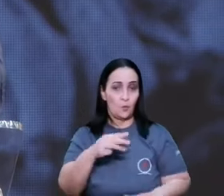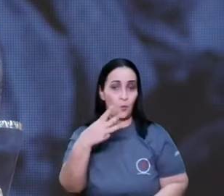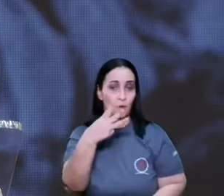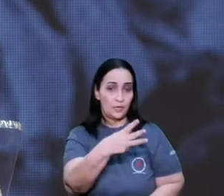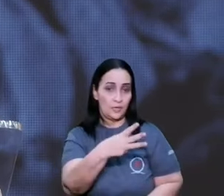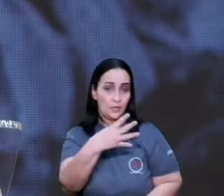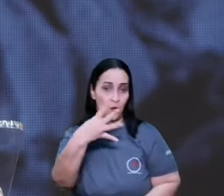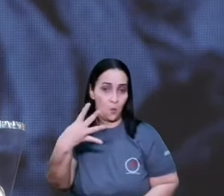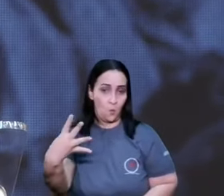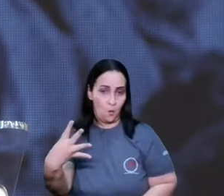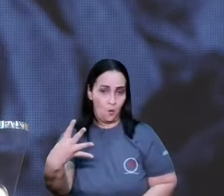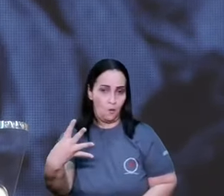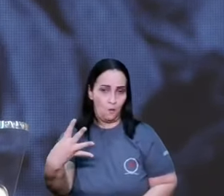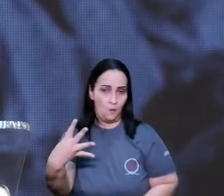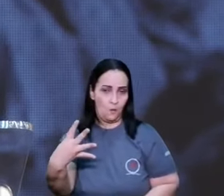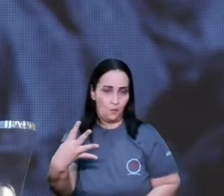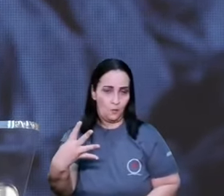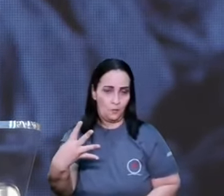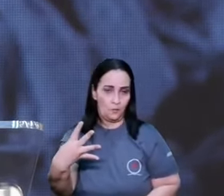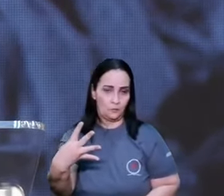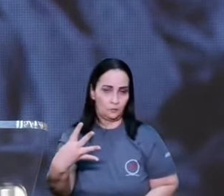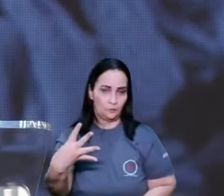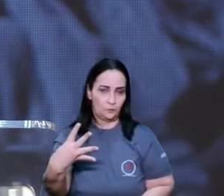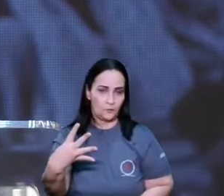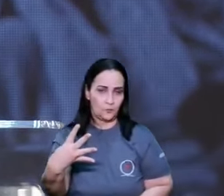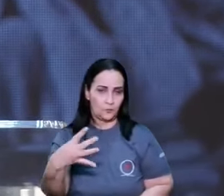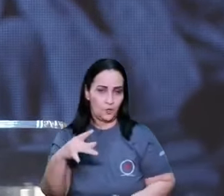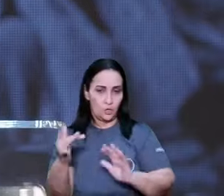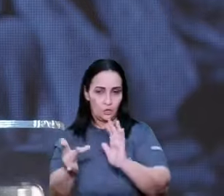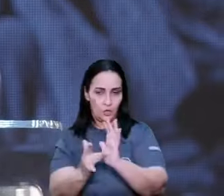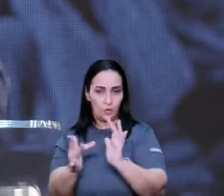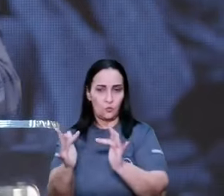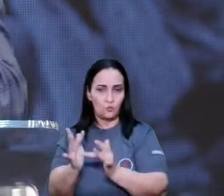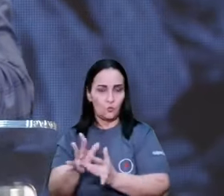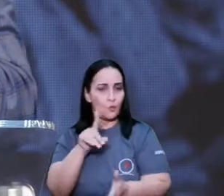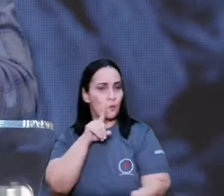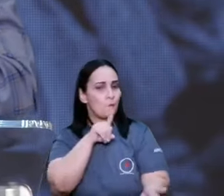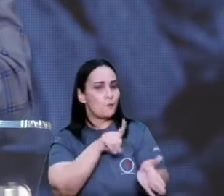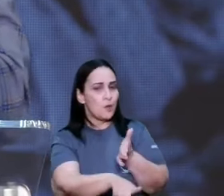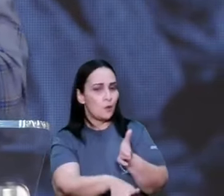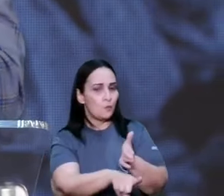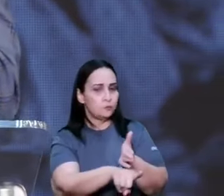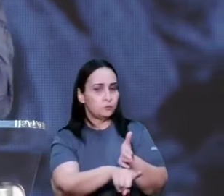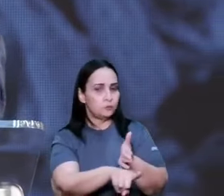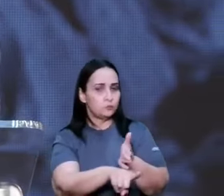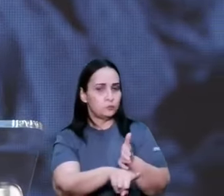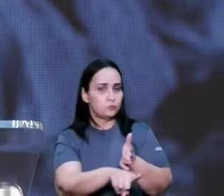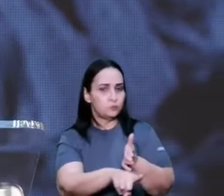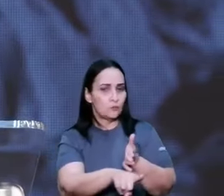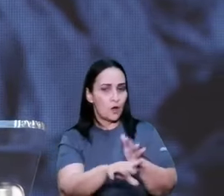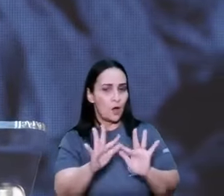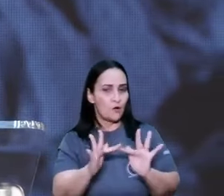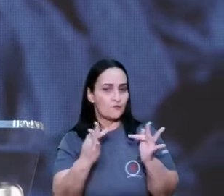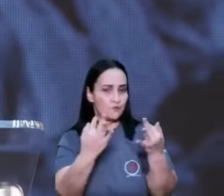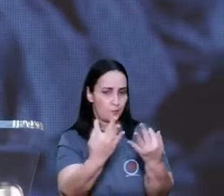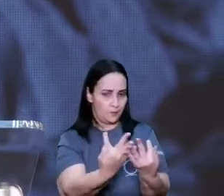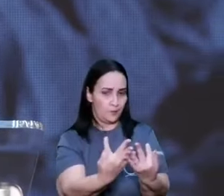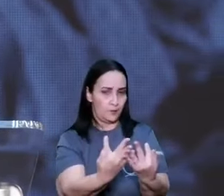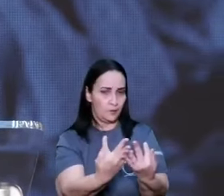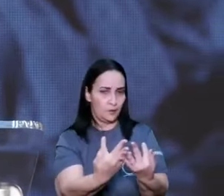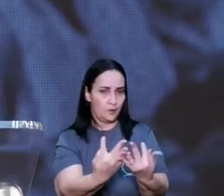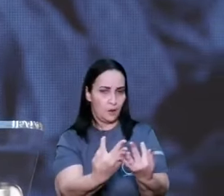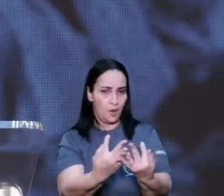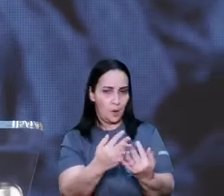34 Versículo 34 Jesus Faz uma pergunta para a família para